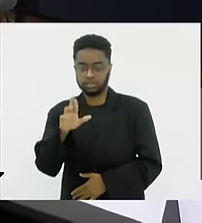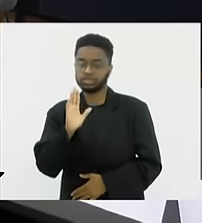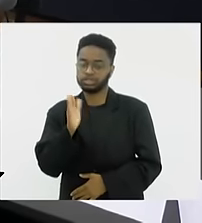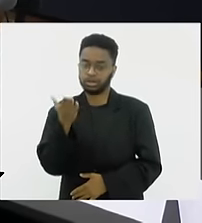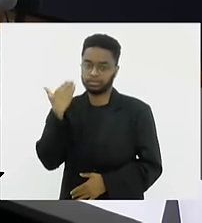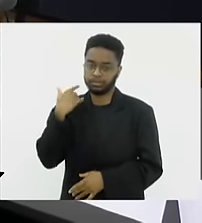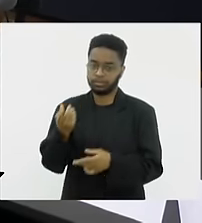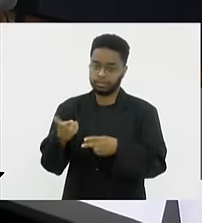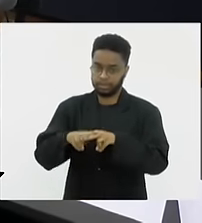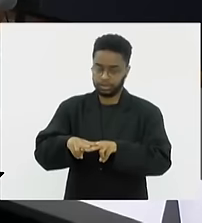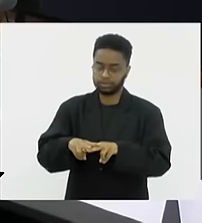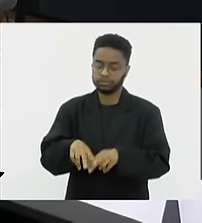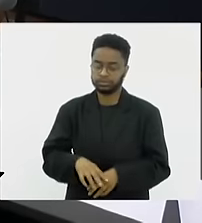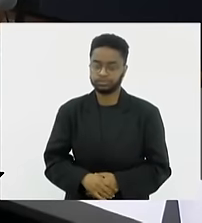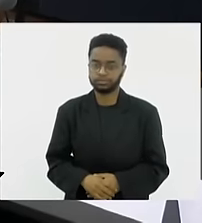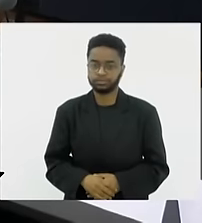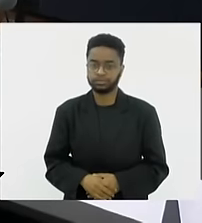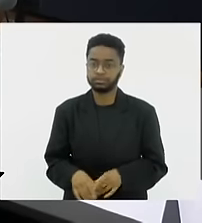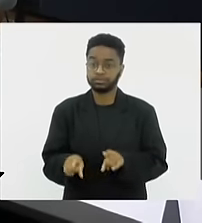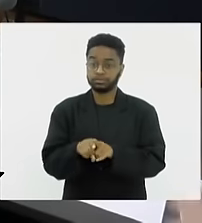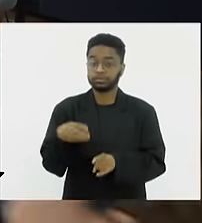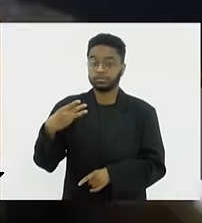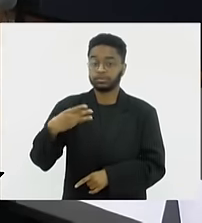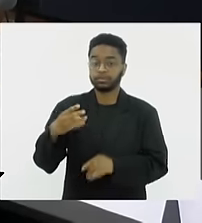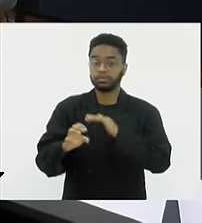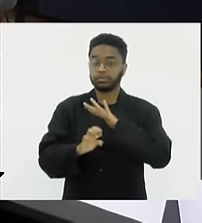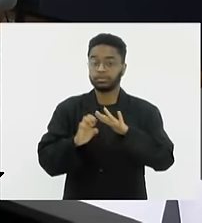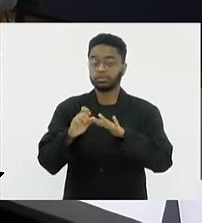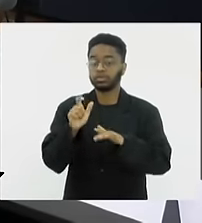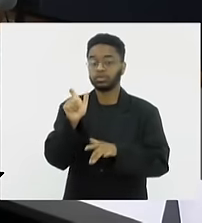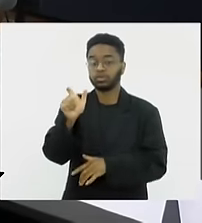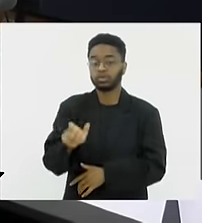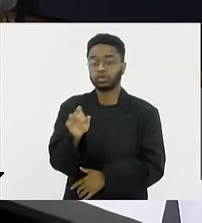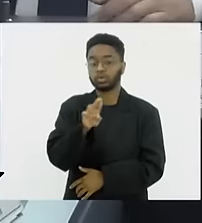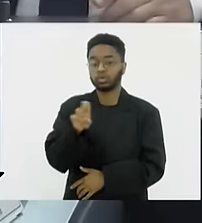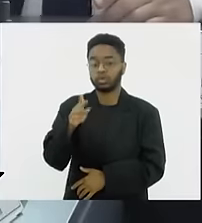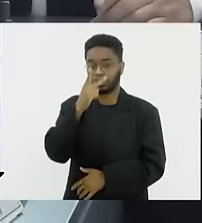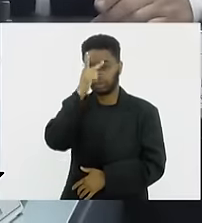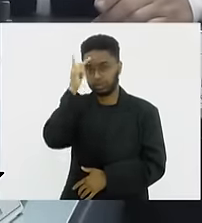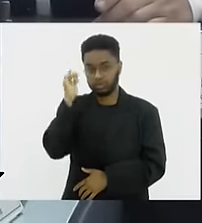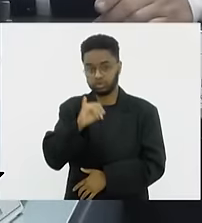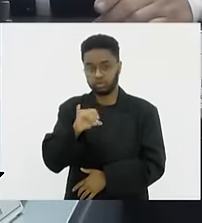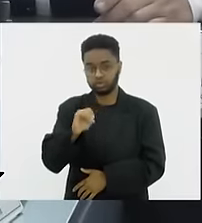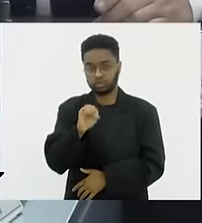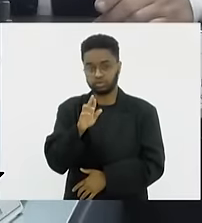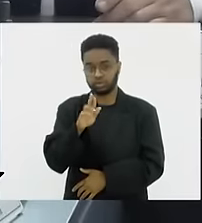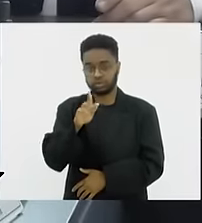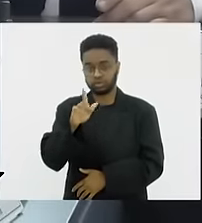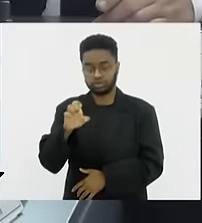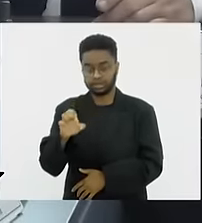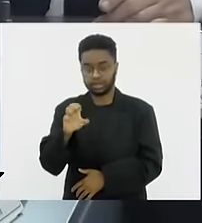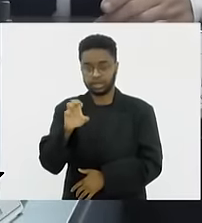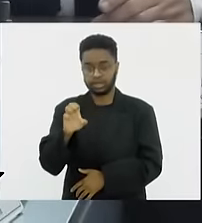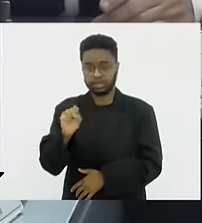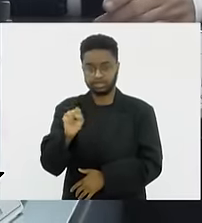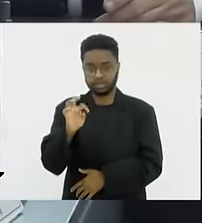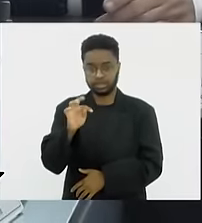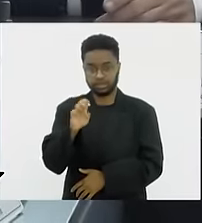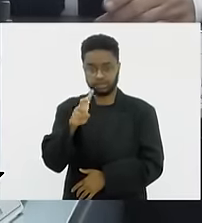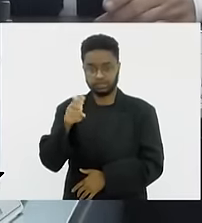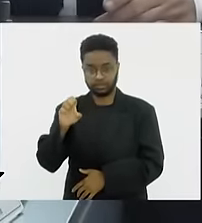E a terceira empresa está em nome de pessoa física, Jorge Esteves, que é o representante da